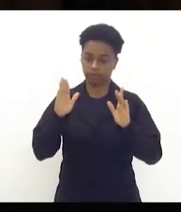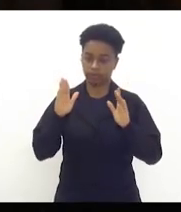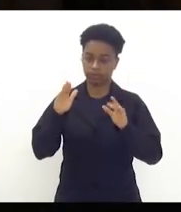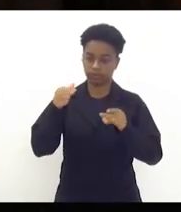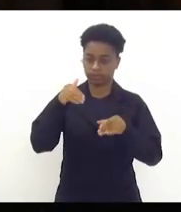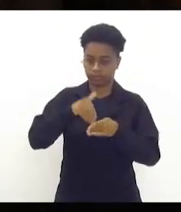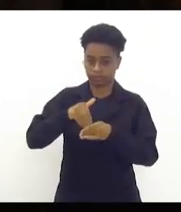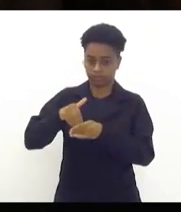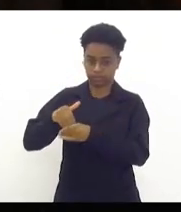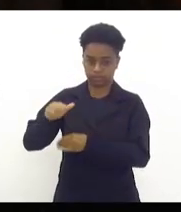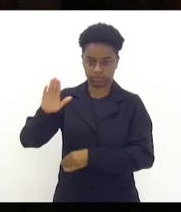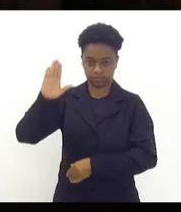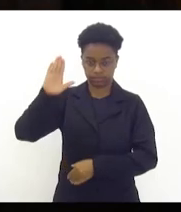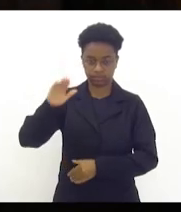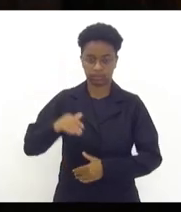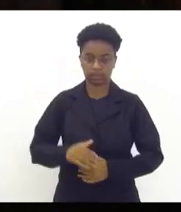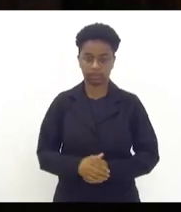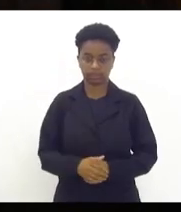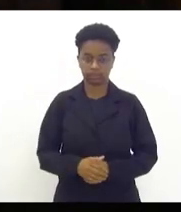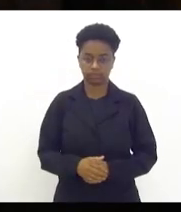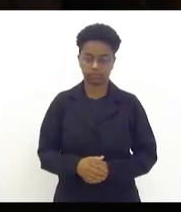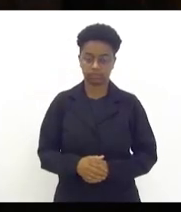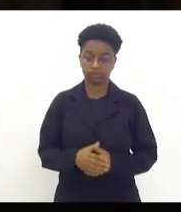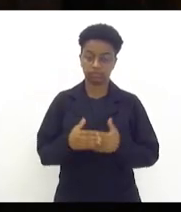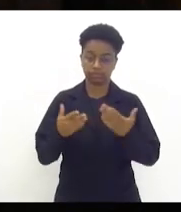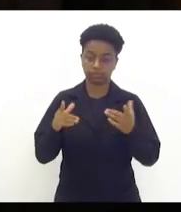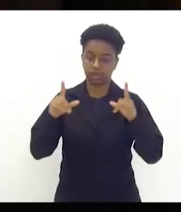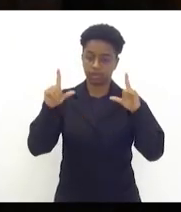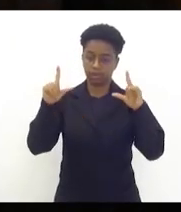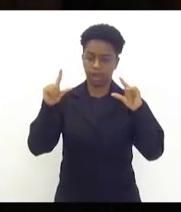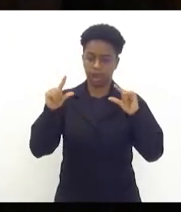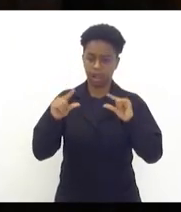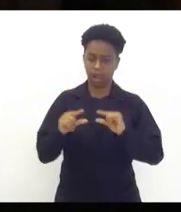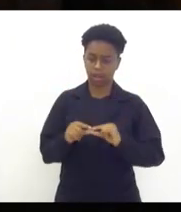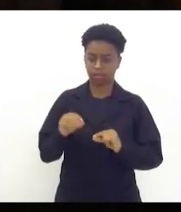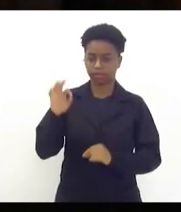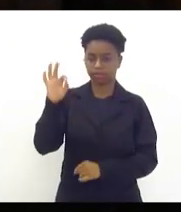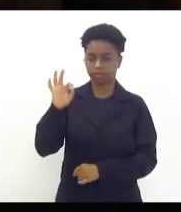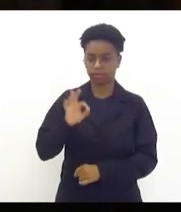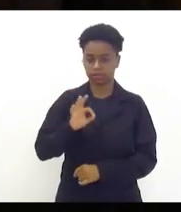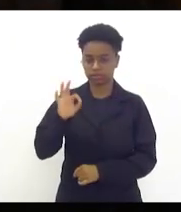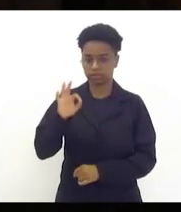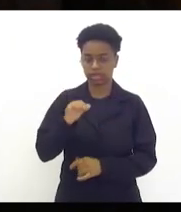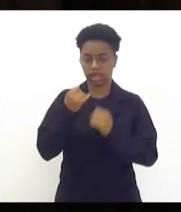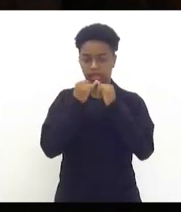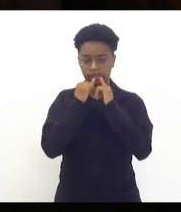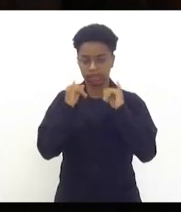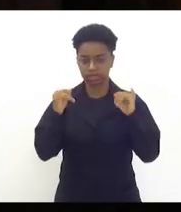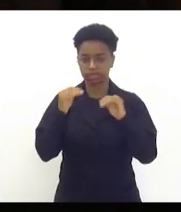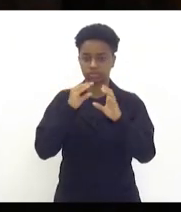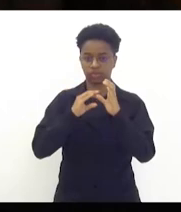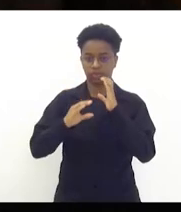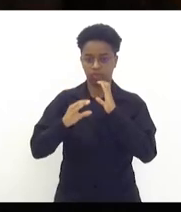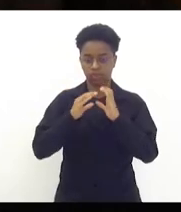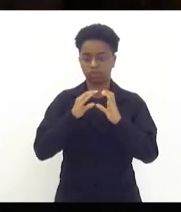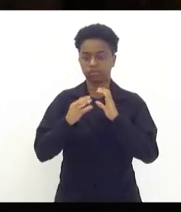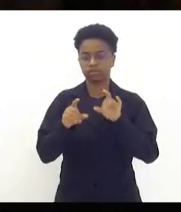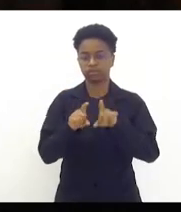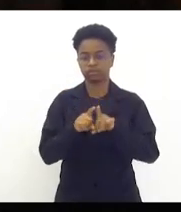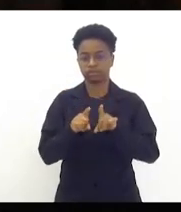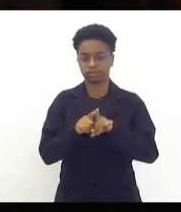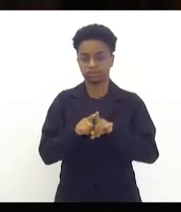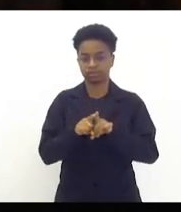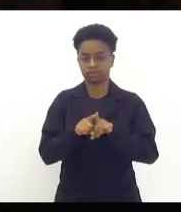né, onde foram reduzidas as alíquotas de energia, telecomunicações e